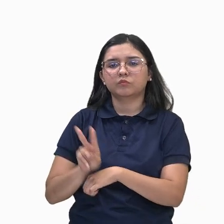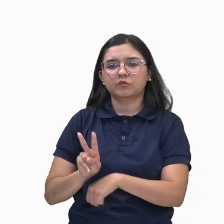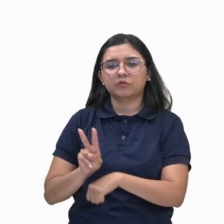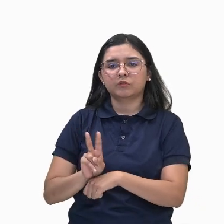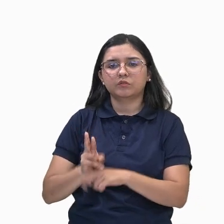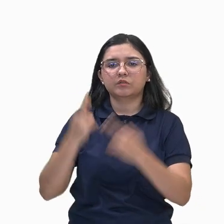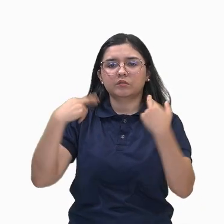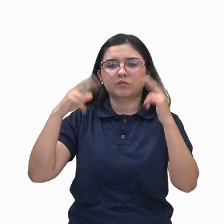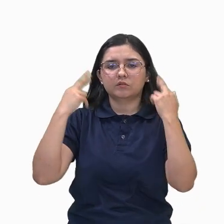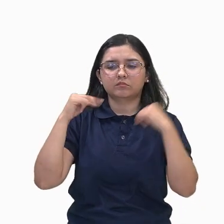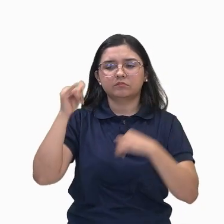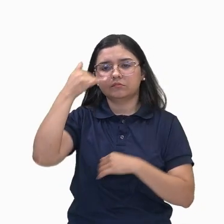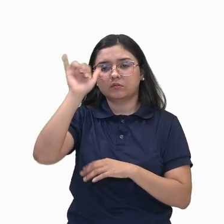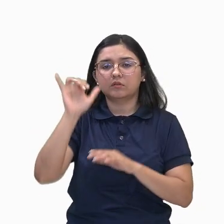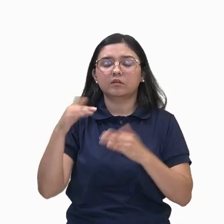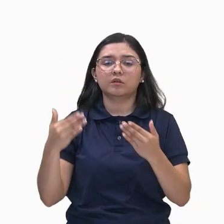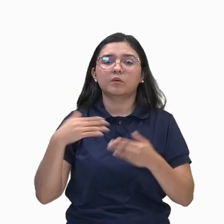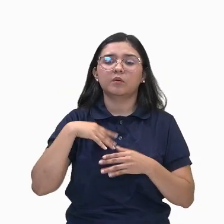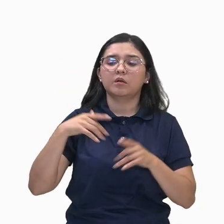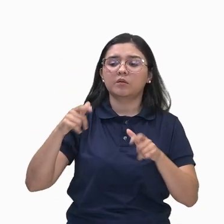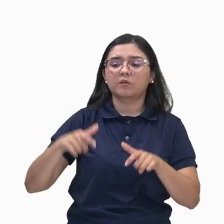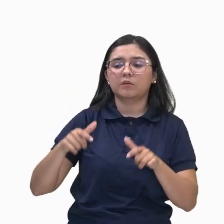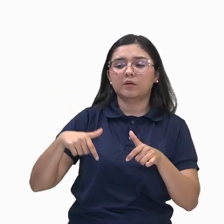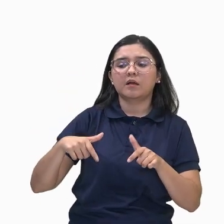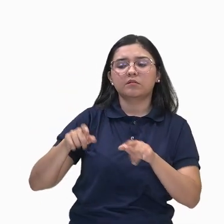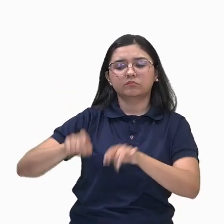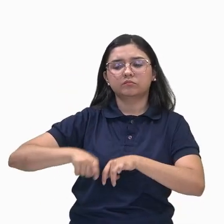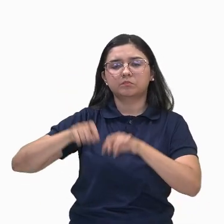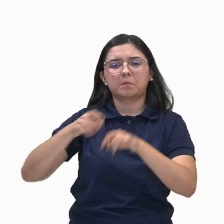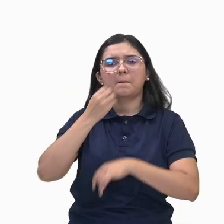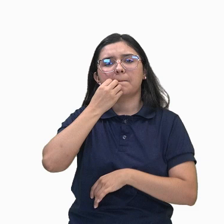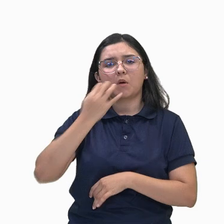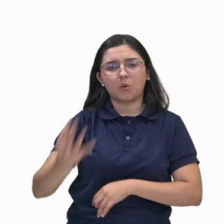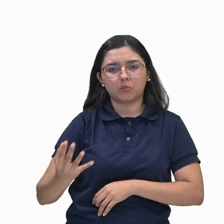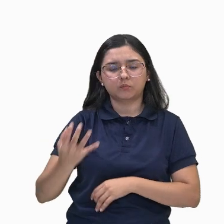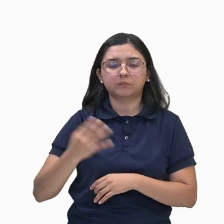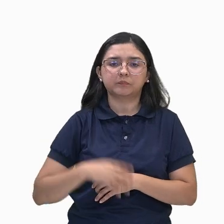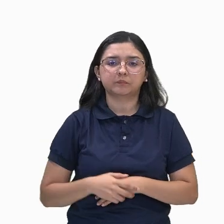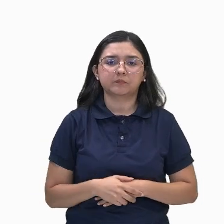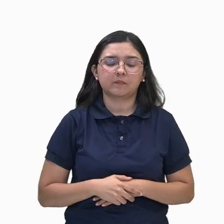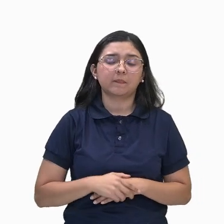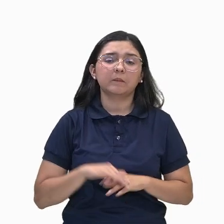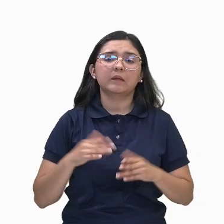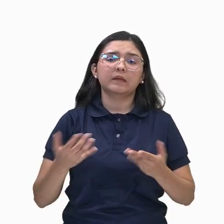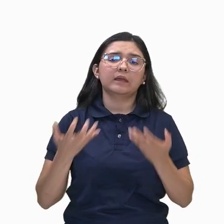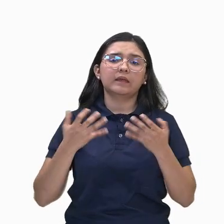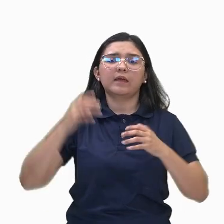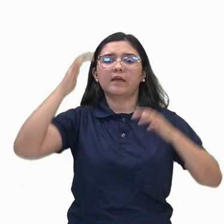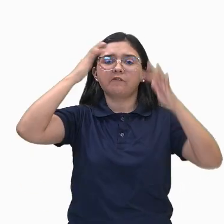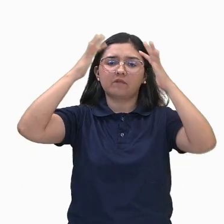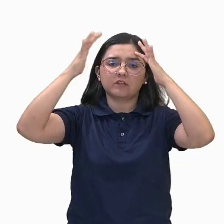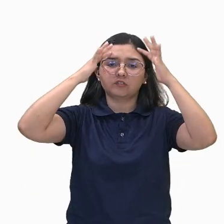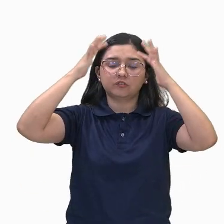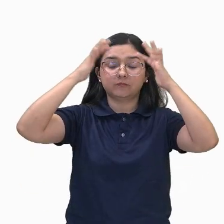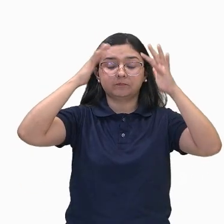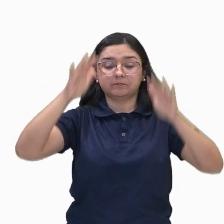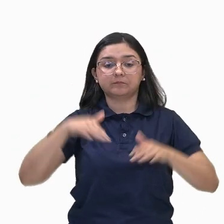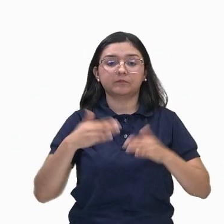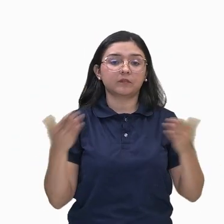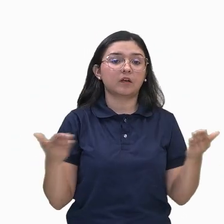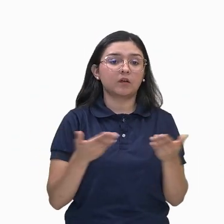ambiente propício, né, para quem quer se afastar, para quem quer refletir. Então, a gente agora